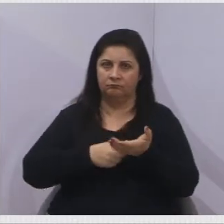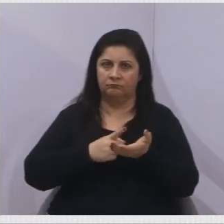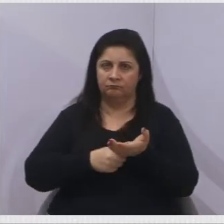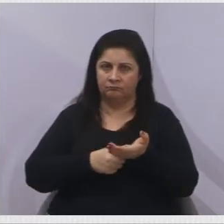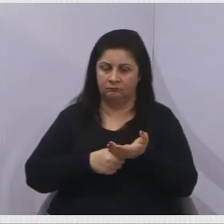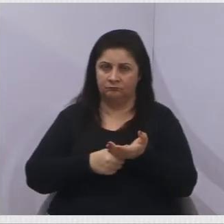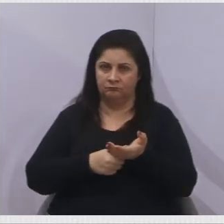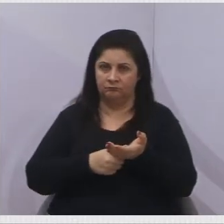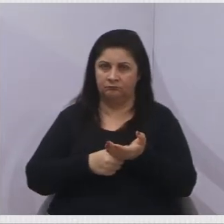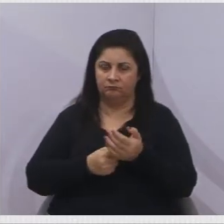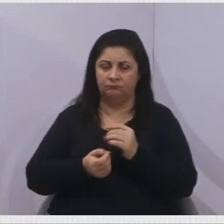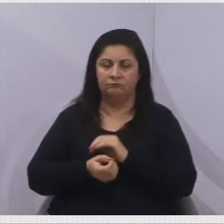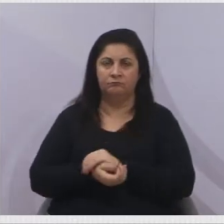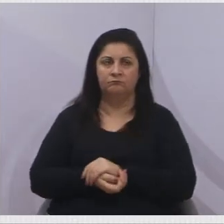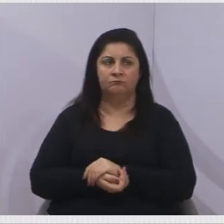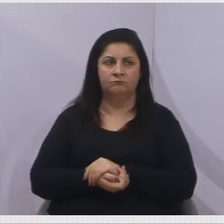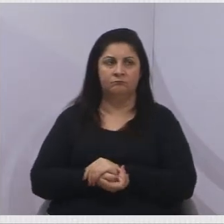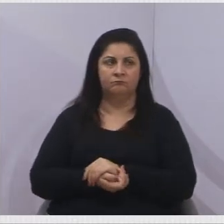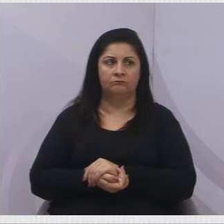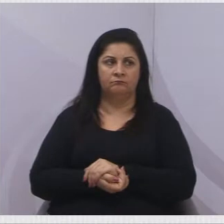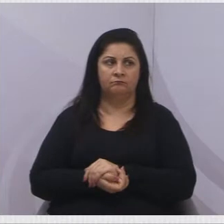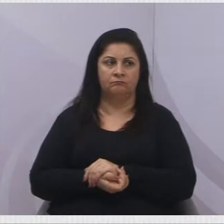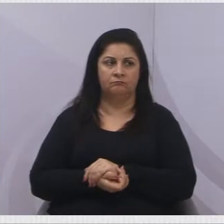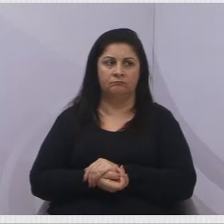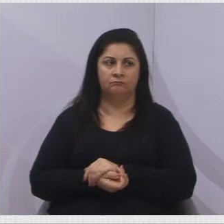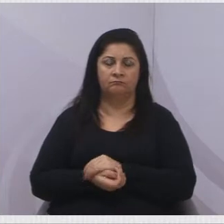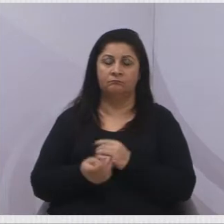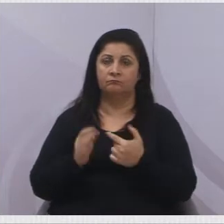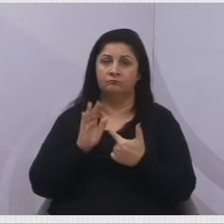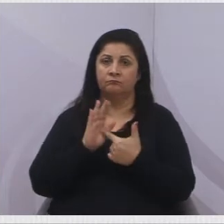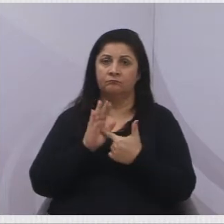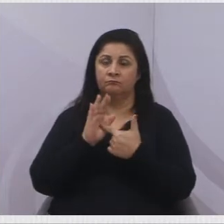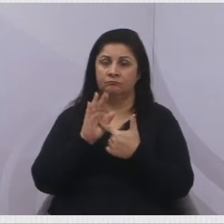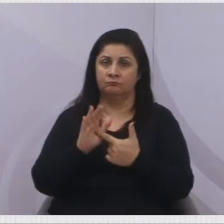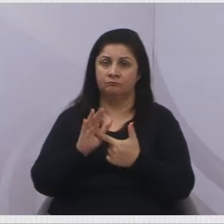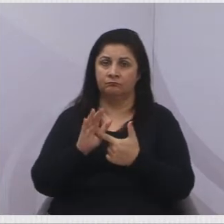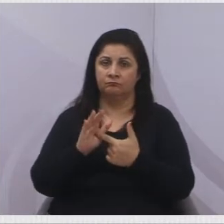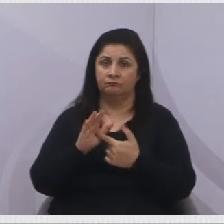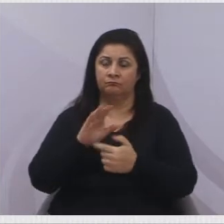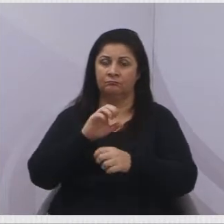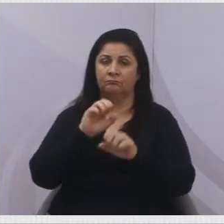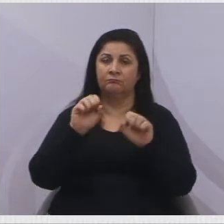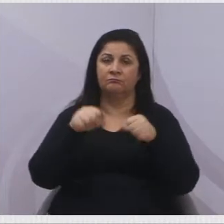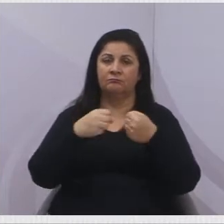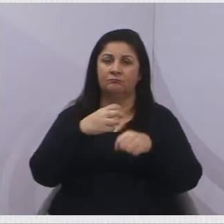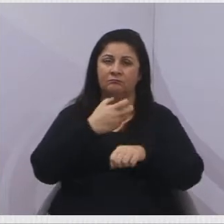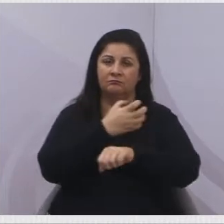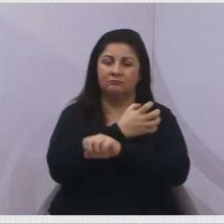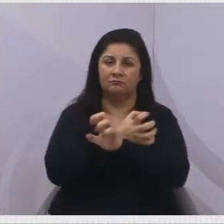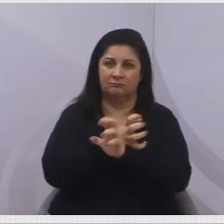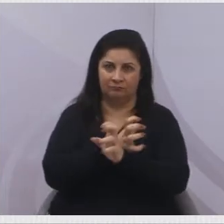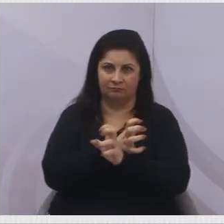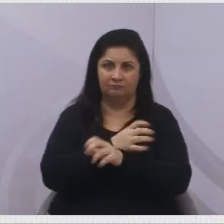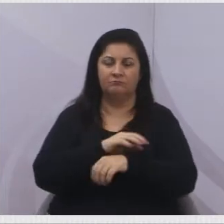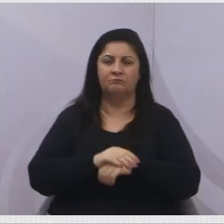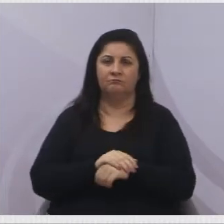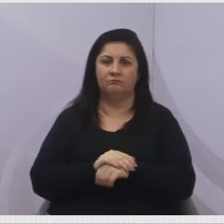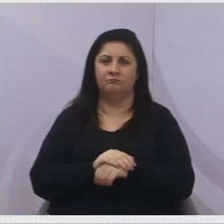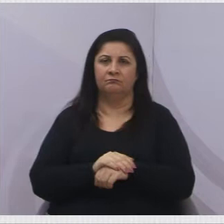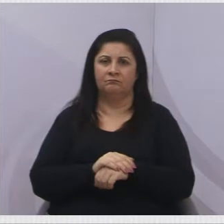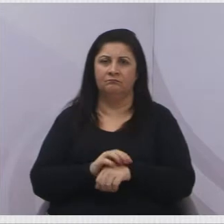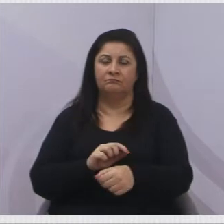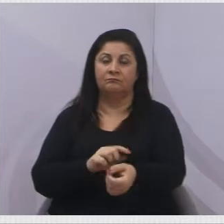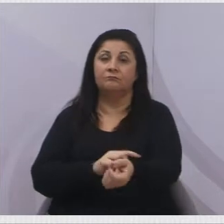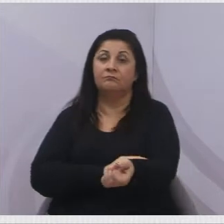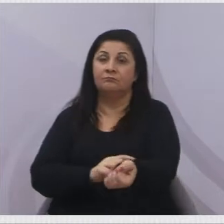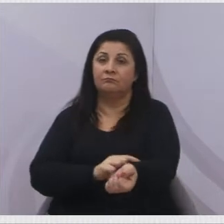próprio quadrimestre. Gostaria de dar um destaque para a ortopedia, para a hematologia,